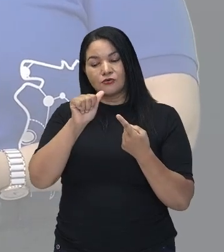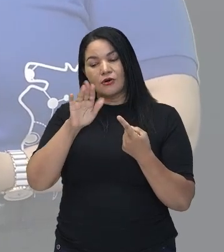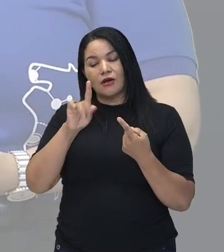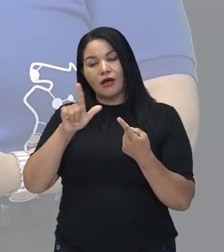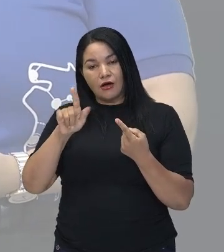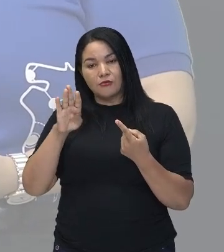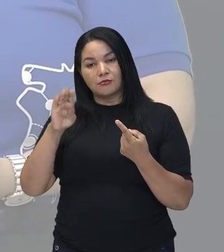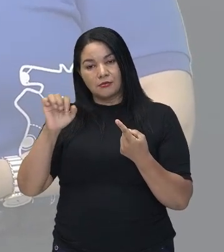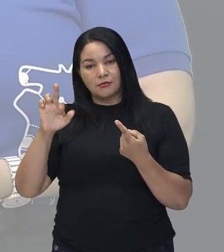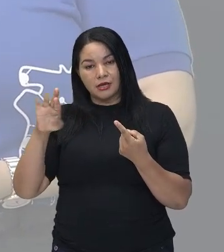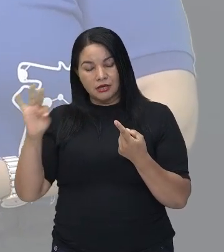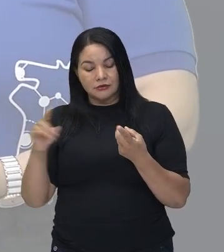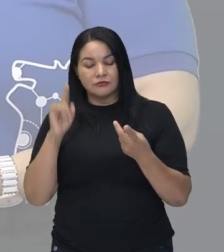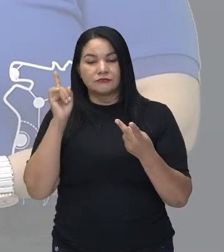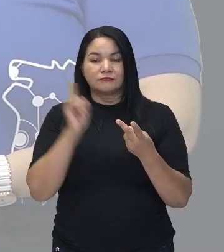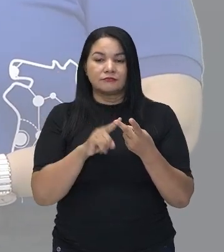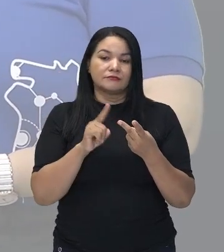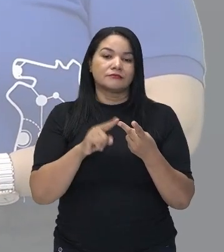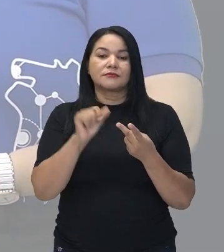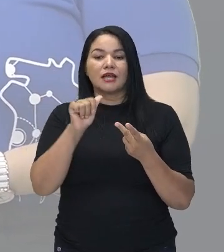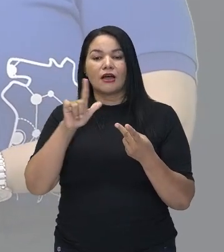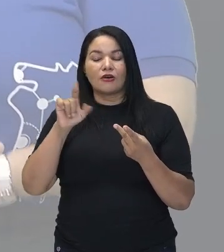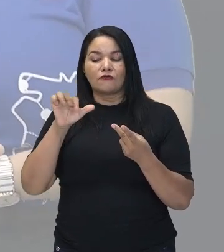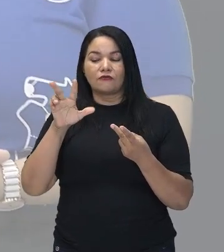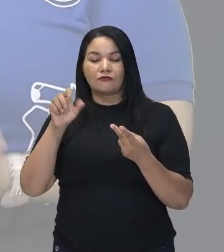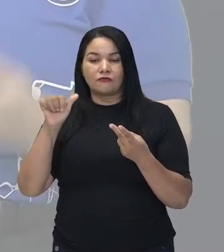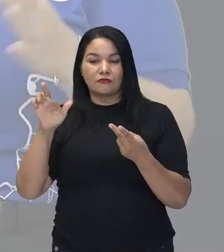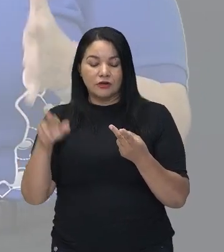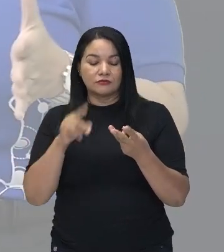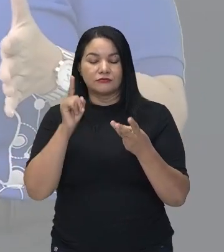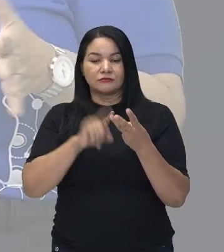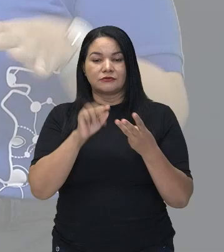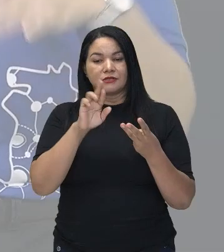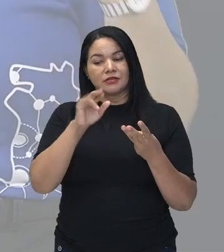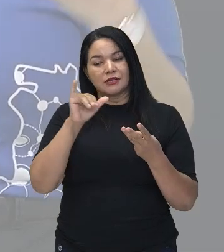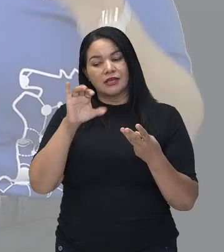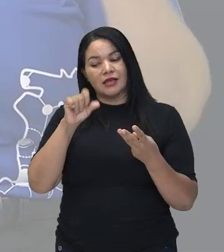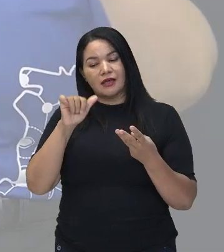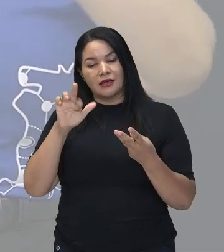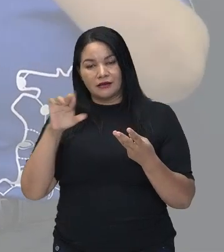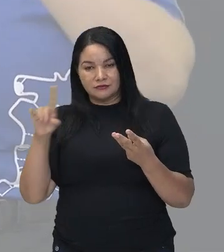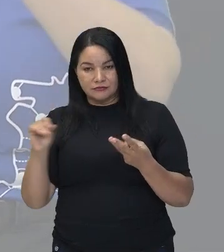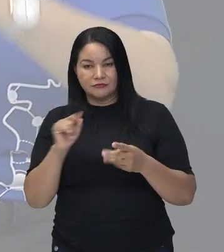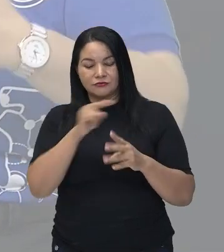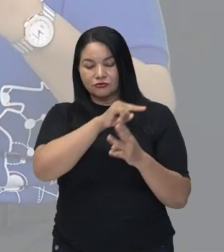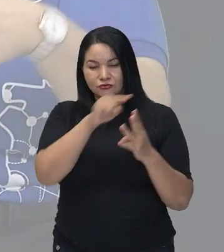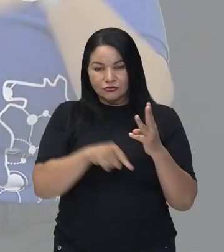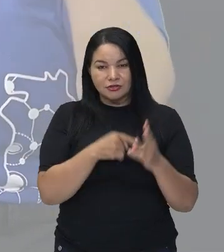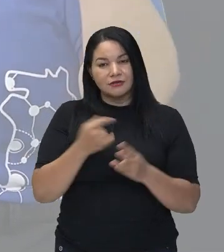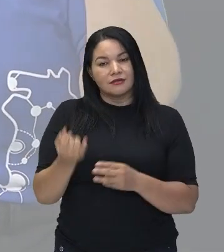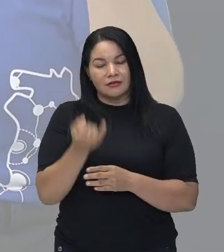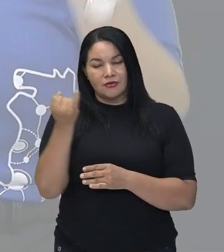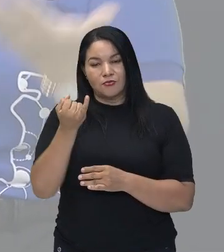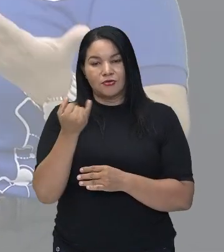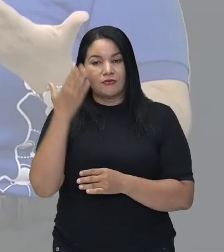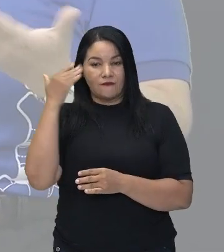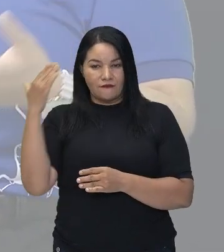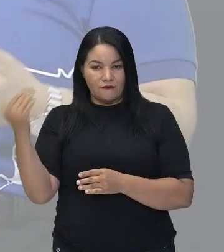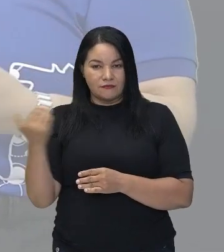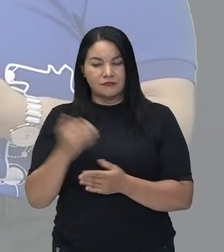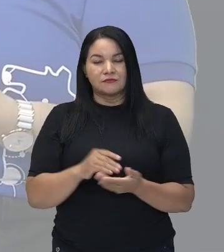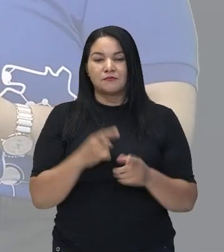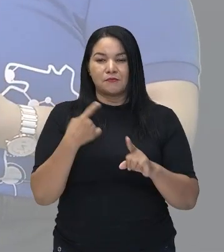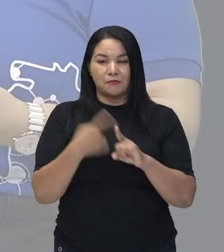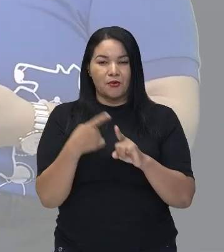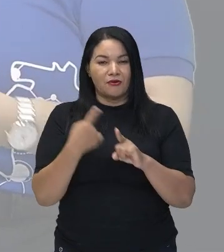de Campos e Ricardo Reis. Né? Essa citação que eu coloquei aqui para vocês segue, porque, como eu disse a vocês, são muitos os